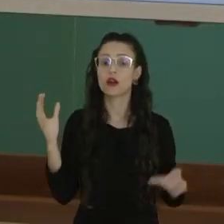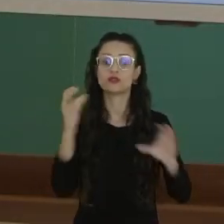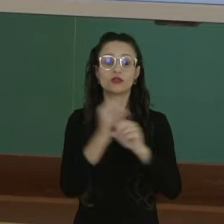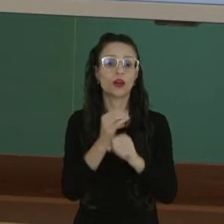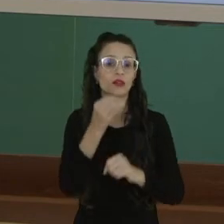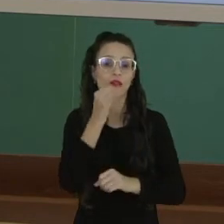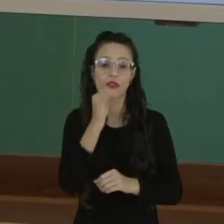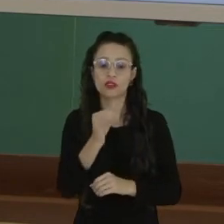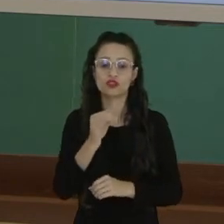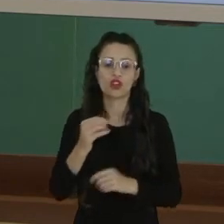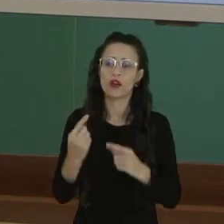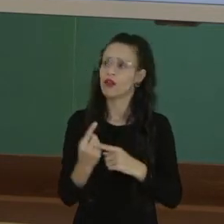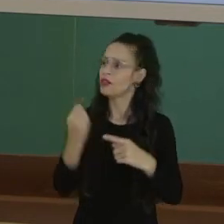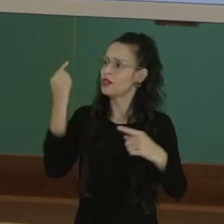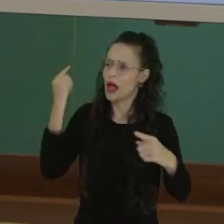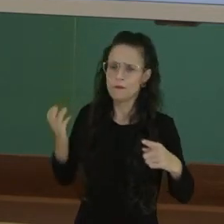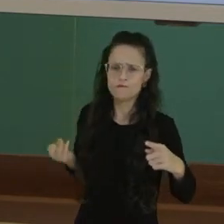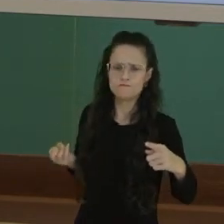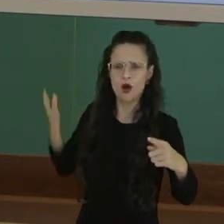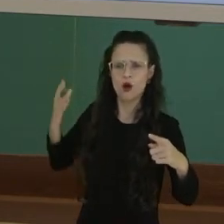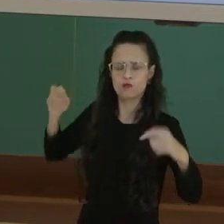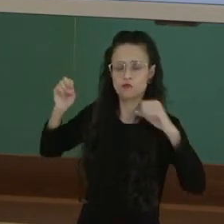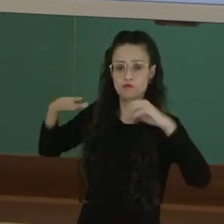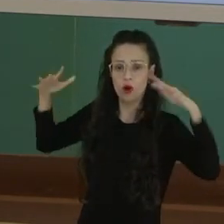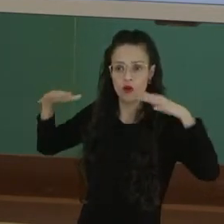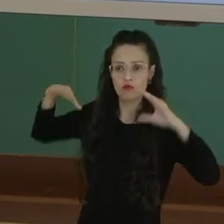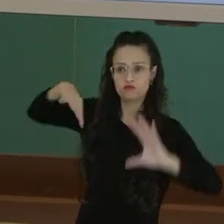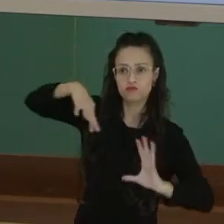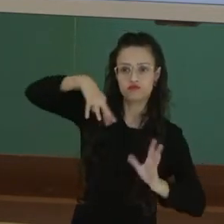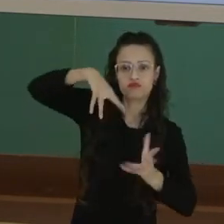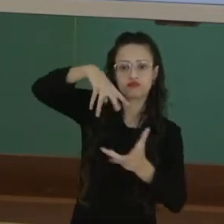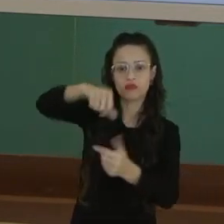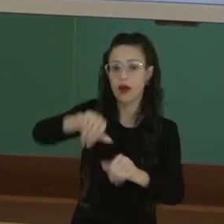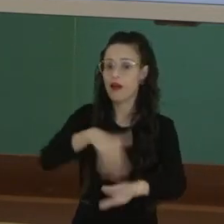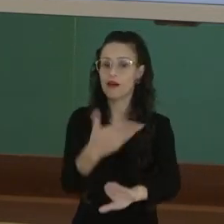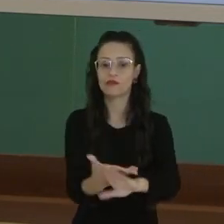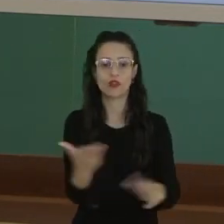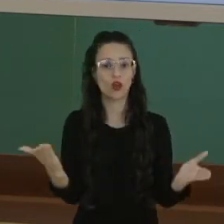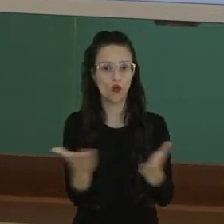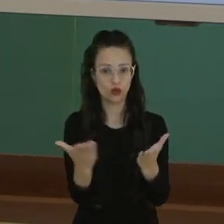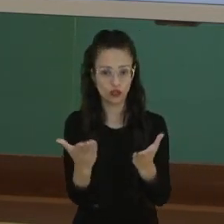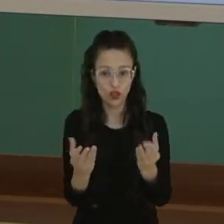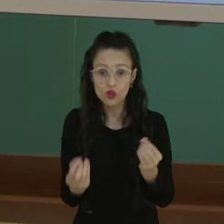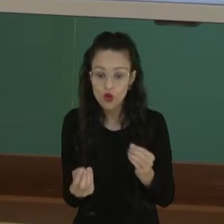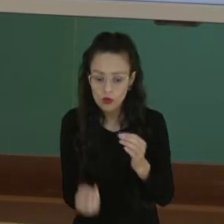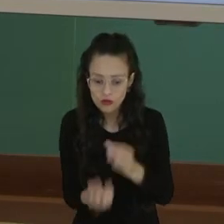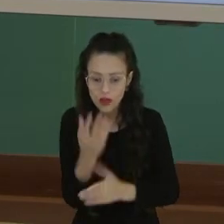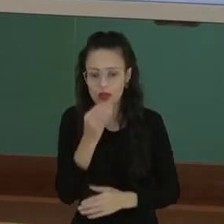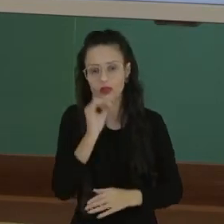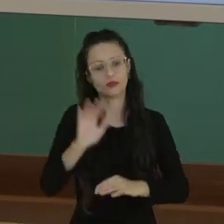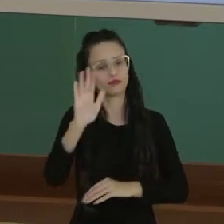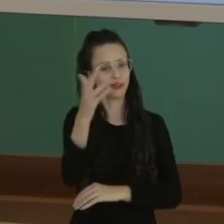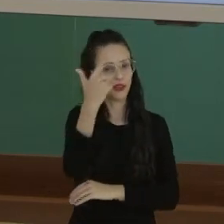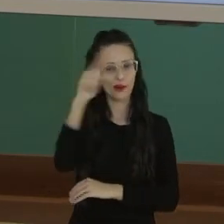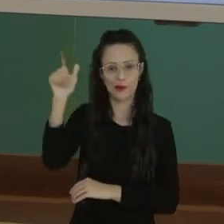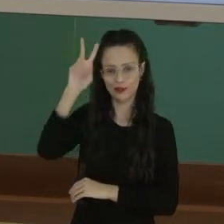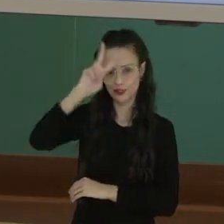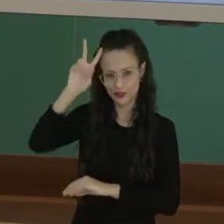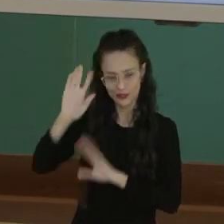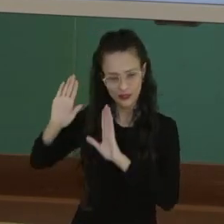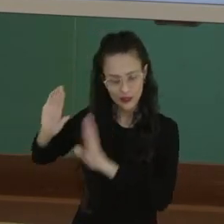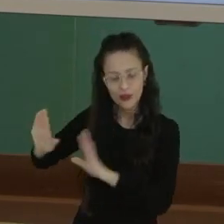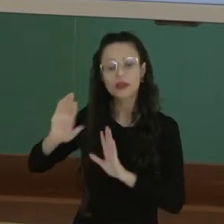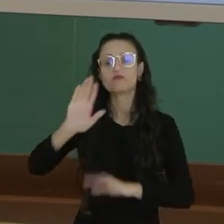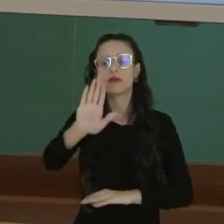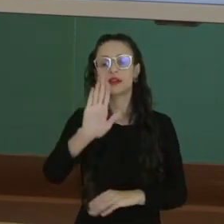origem do universo, certo? A discussão de onde veio essa energia é outra história. Não vamos entrar nesse detalhe aqui,